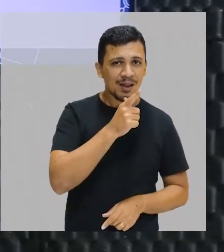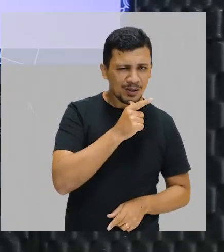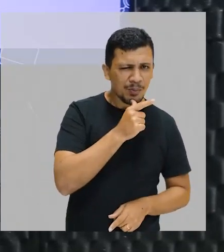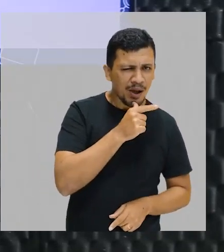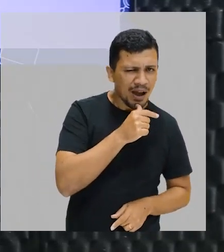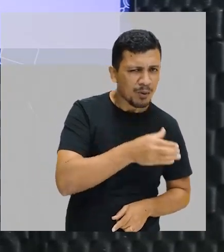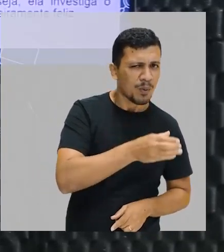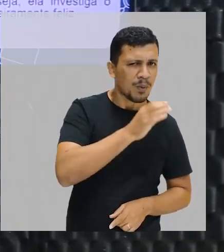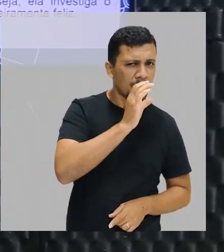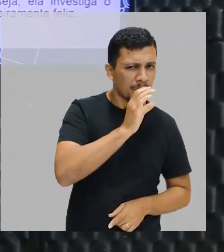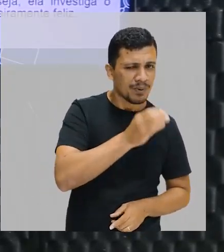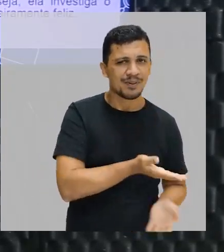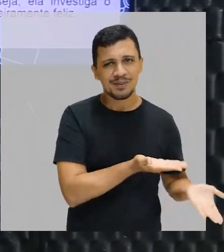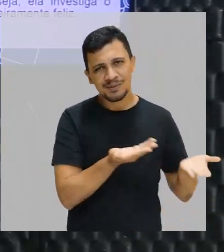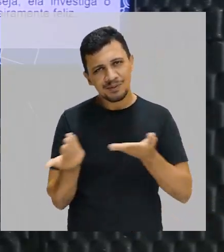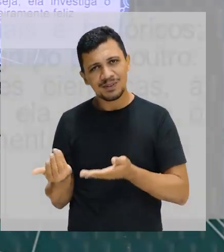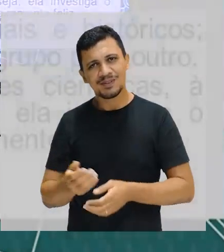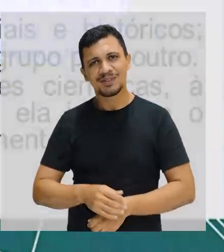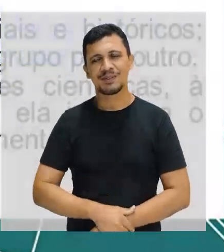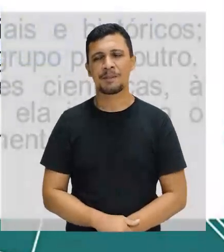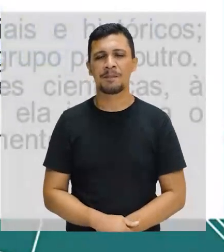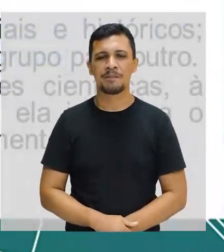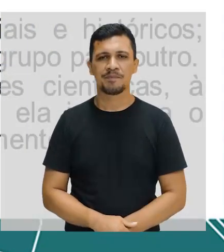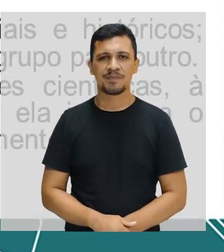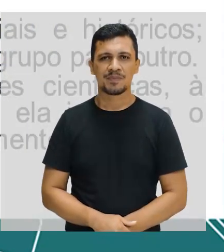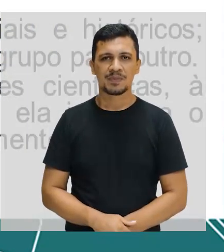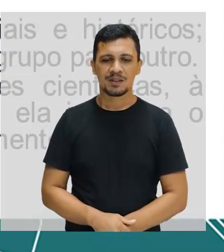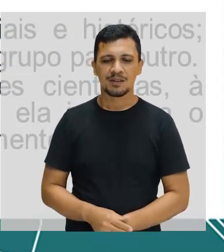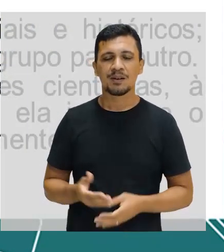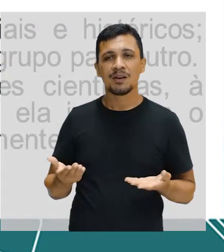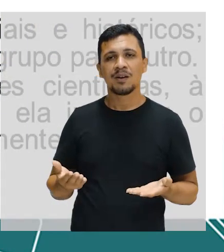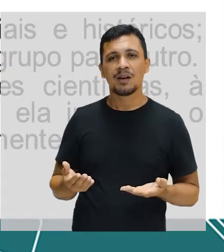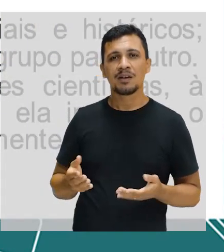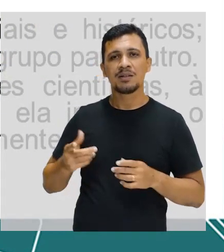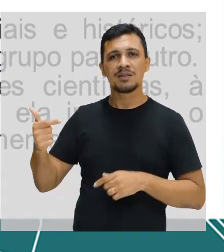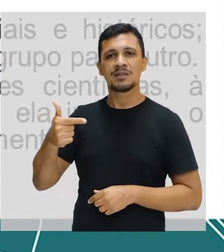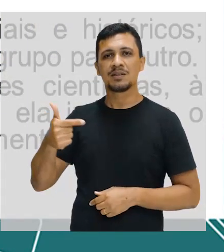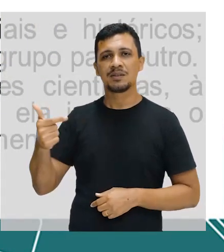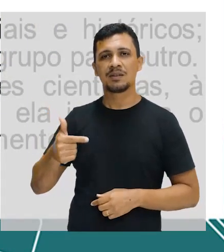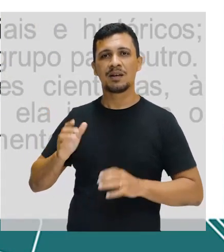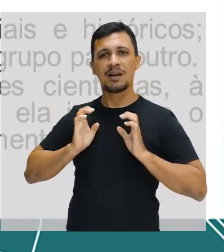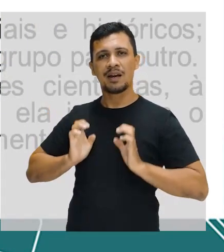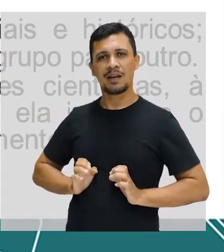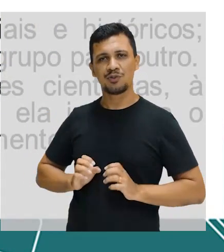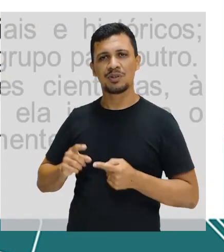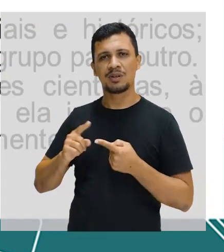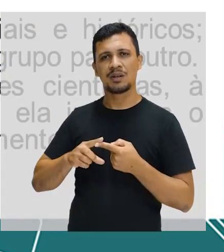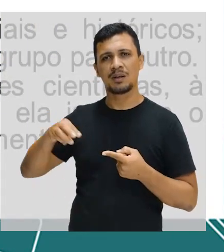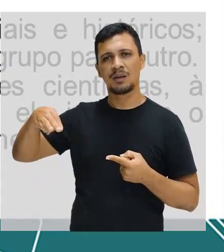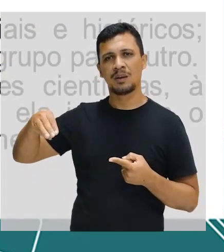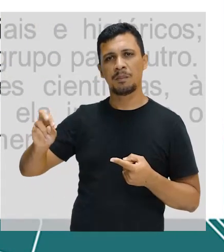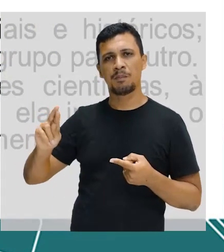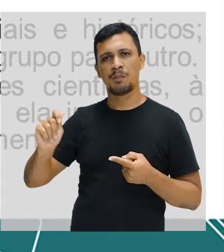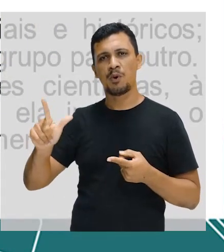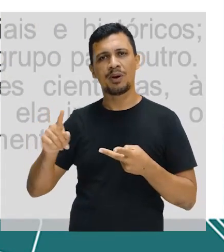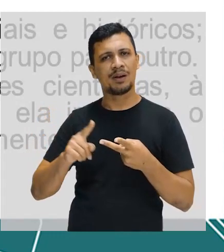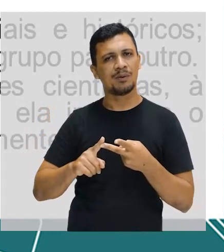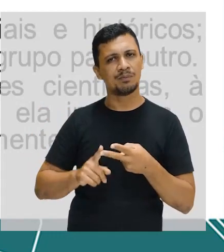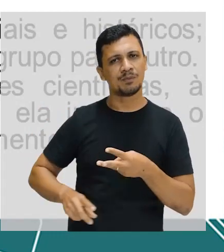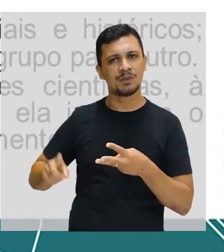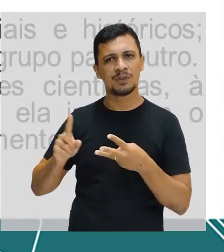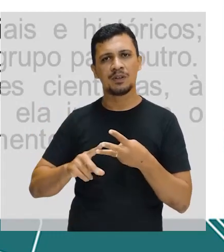preciso e vamos lá. A respeito dos conceitos de ética, moral e virtude, é correto